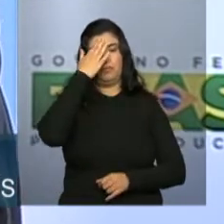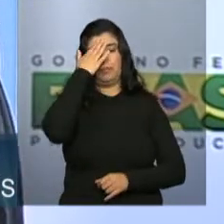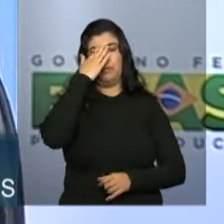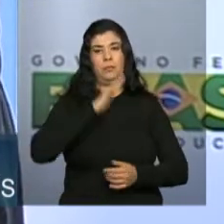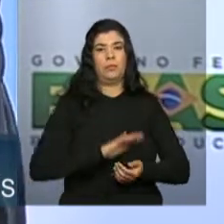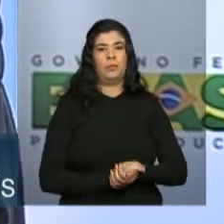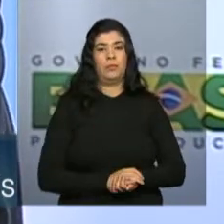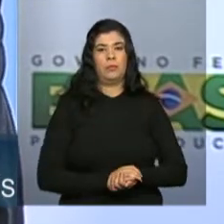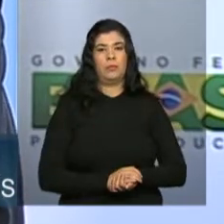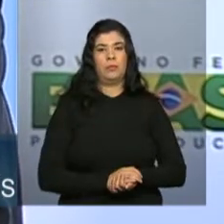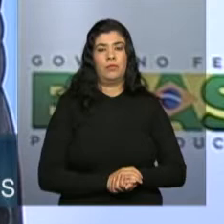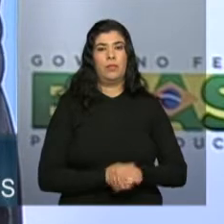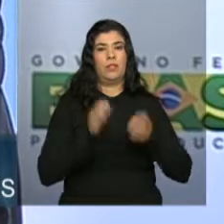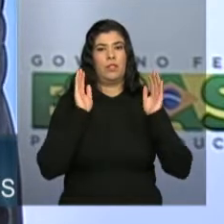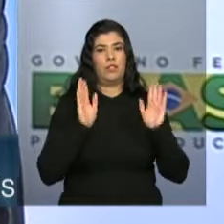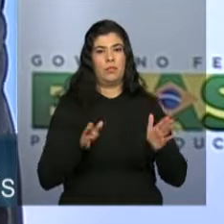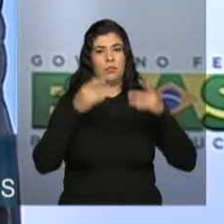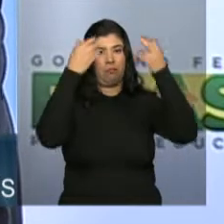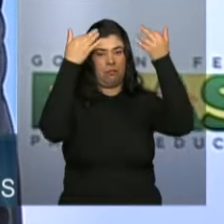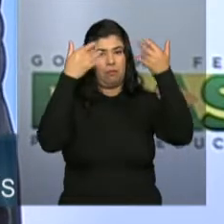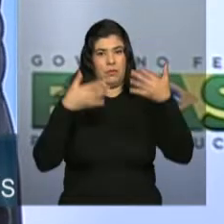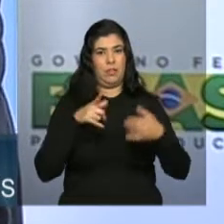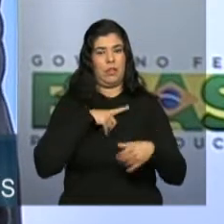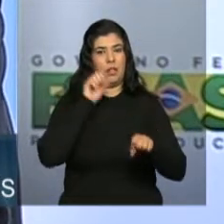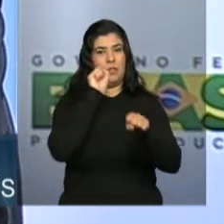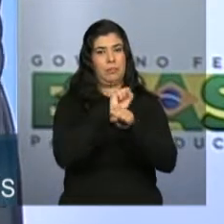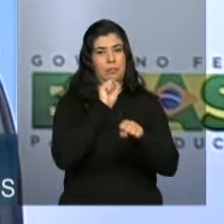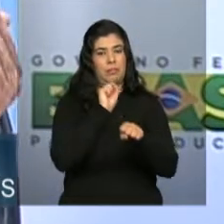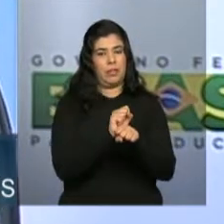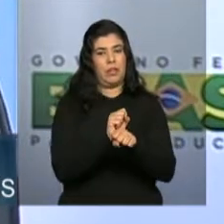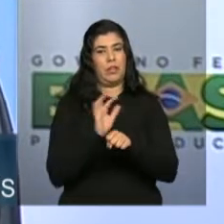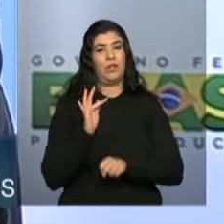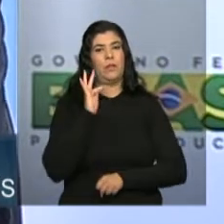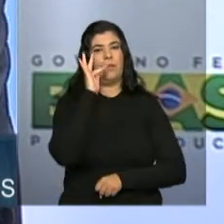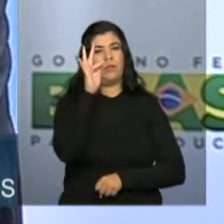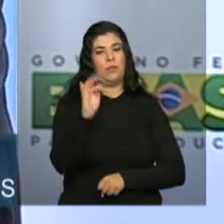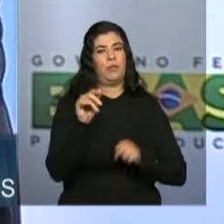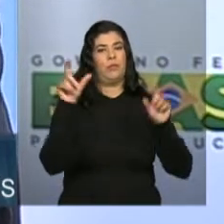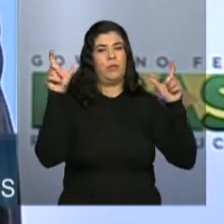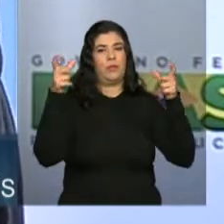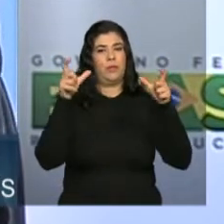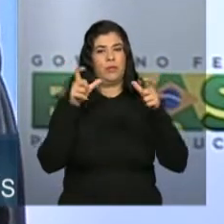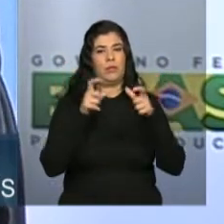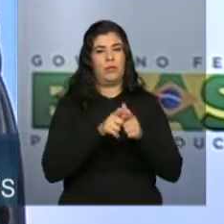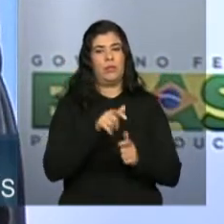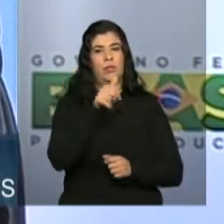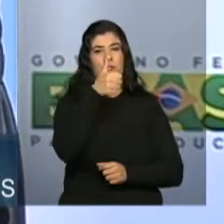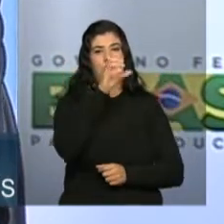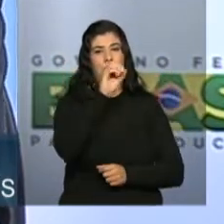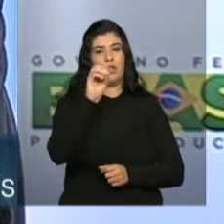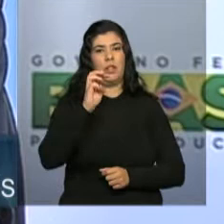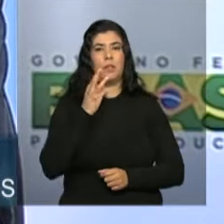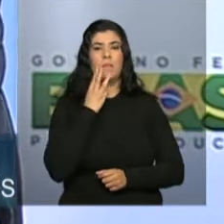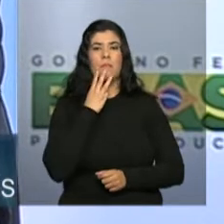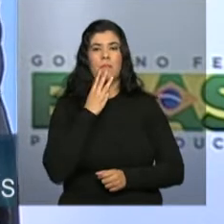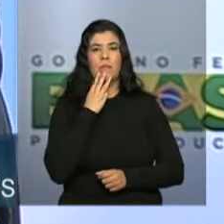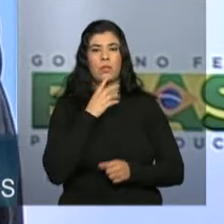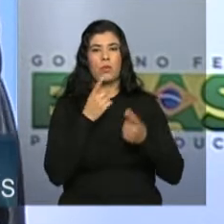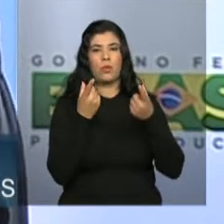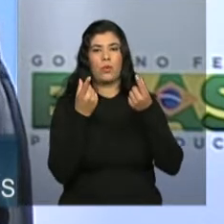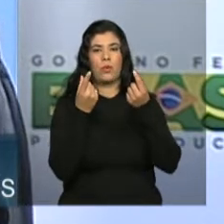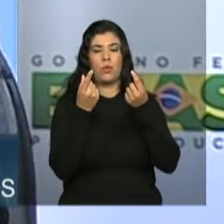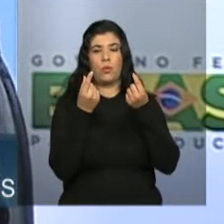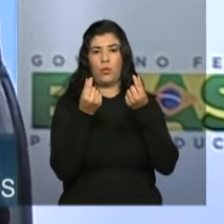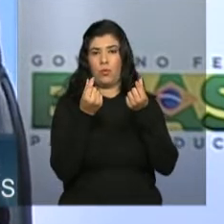seguinte é a gente já pode adiantar que além dessa expectativa de redução da ordem de 100 milhões é o reajuste Será menor que a